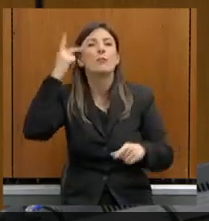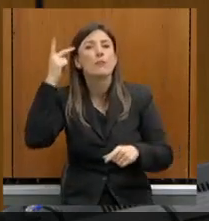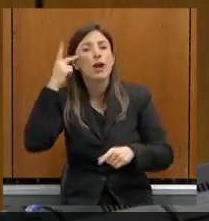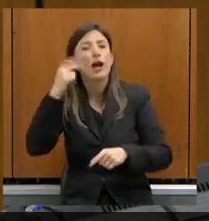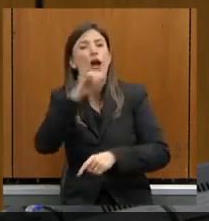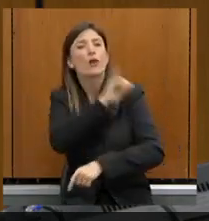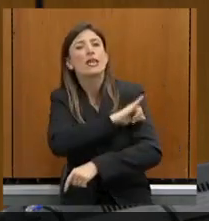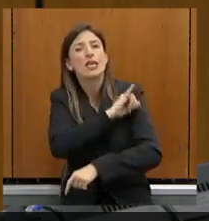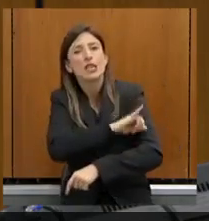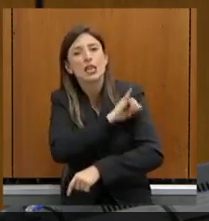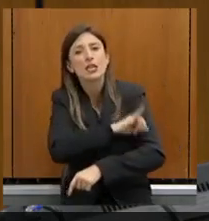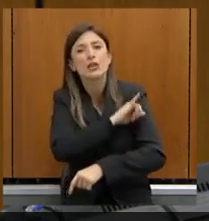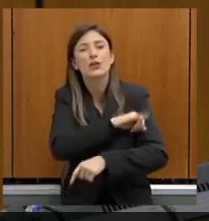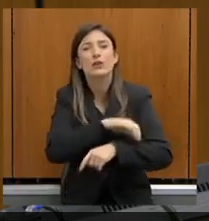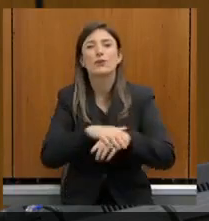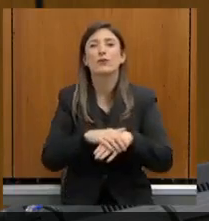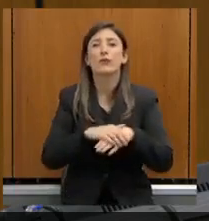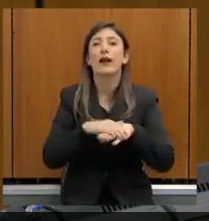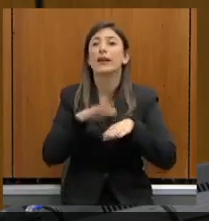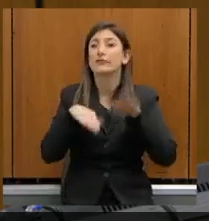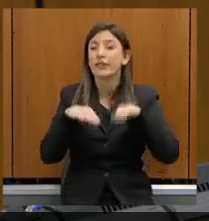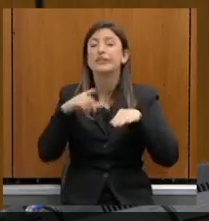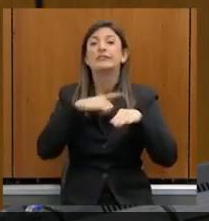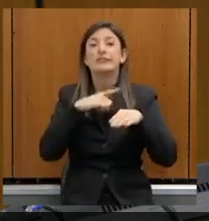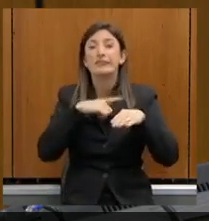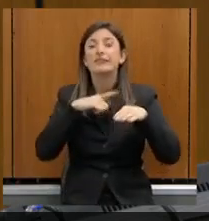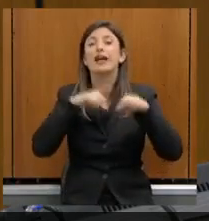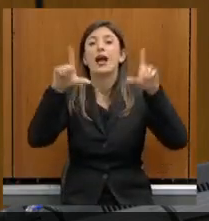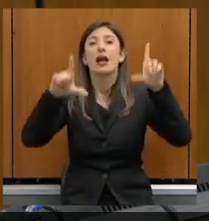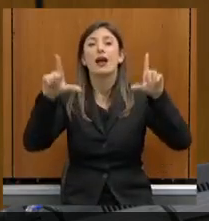do Paraná, do Amazonas e não temos de Minas,